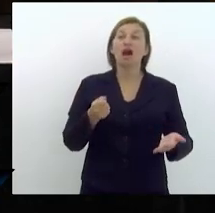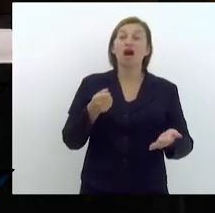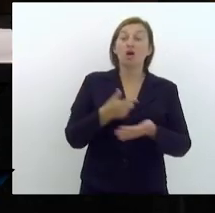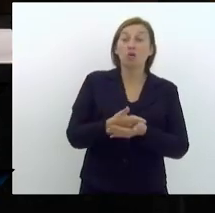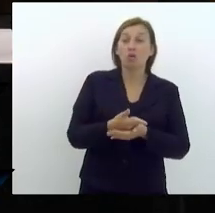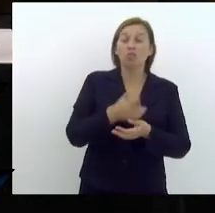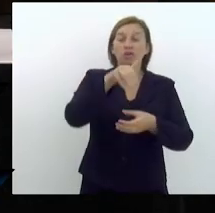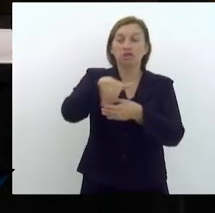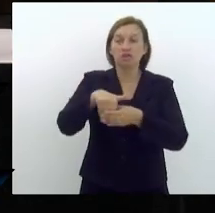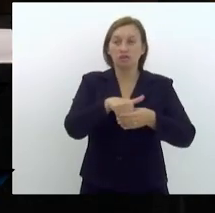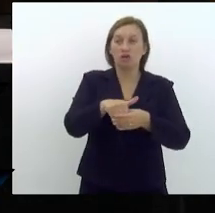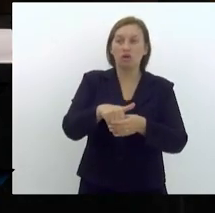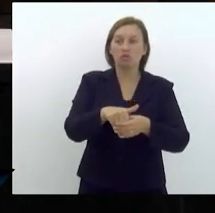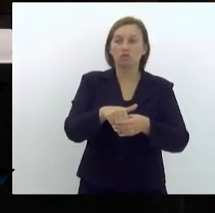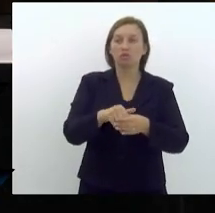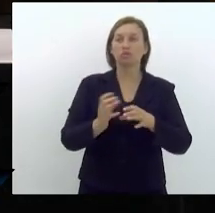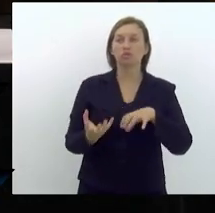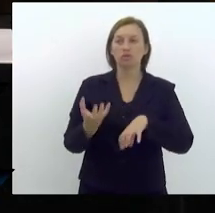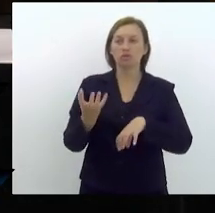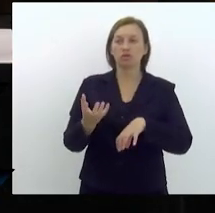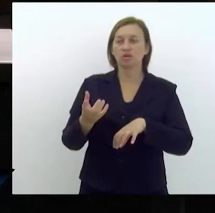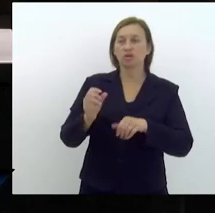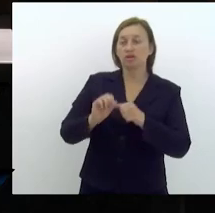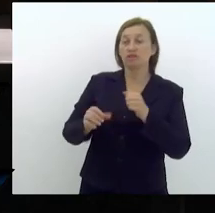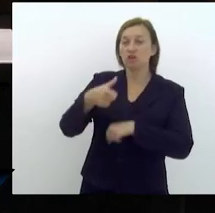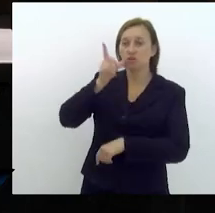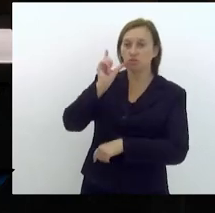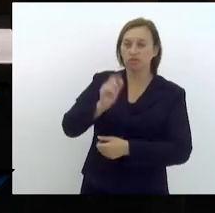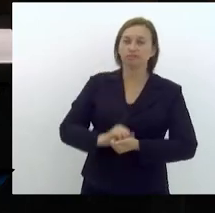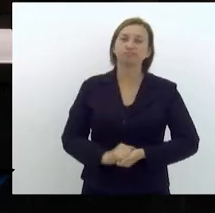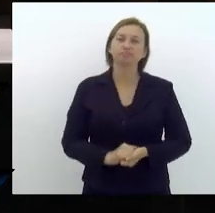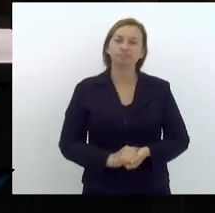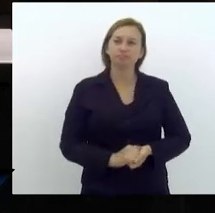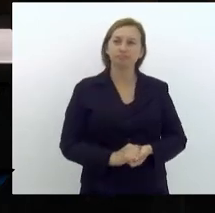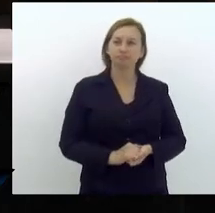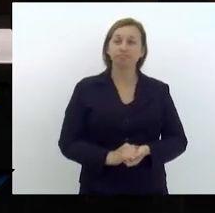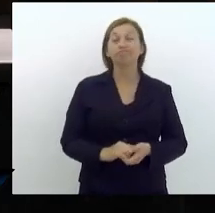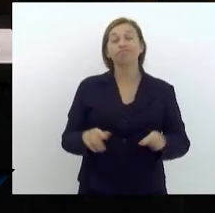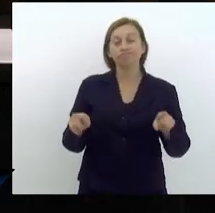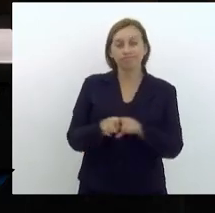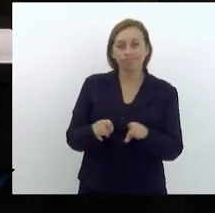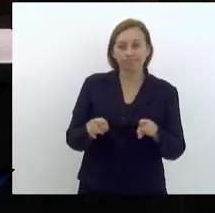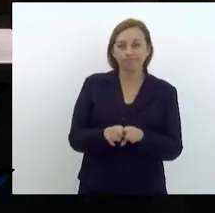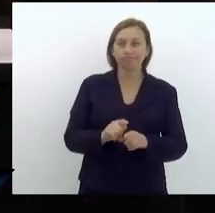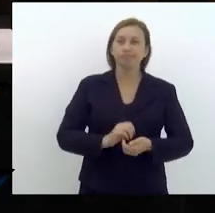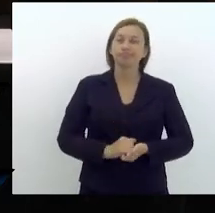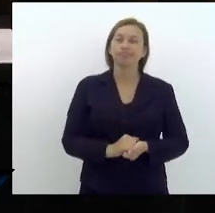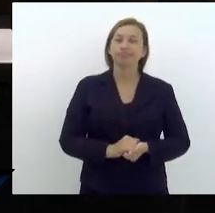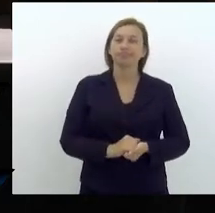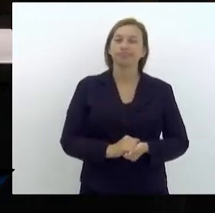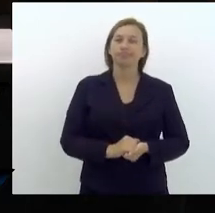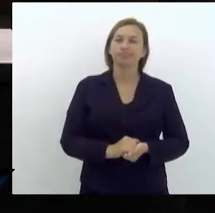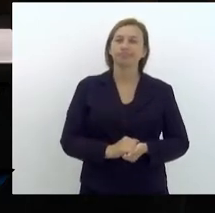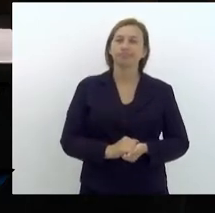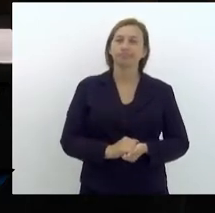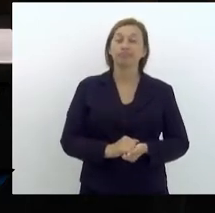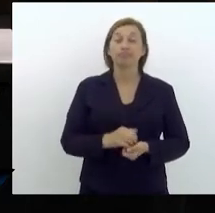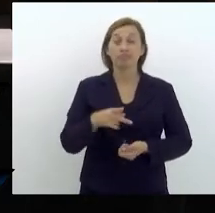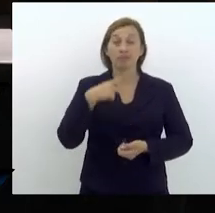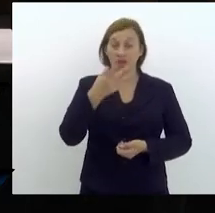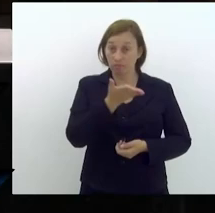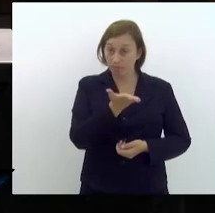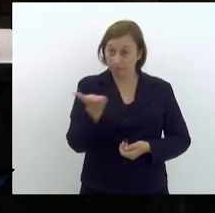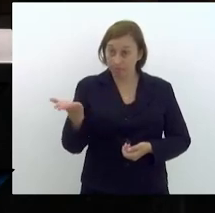do congresso nacional assim como ele fez ontem e também Dizer para